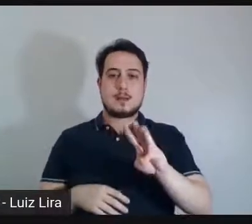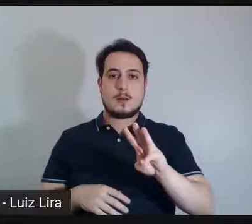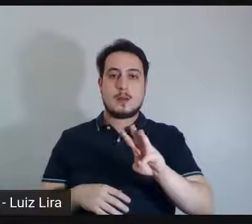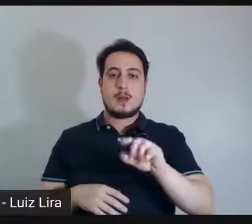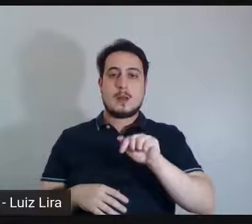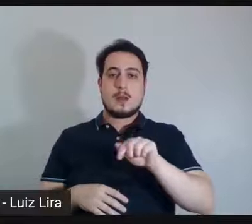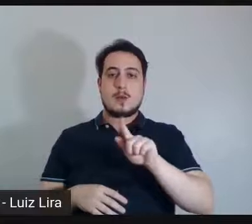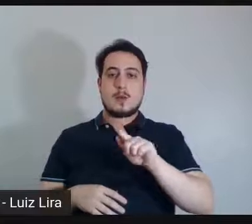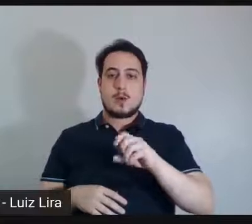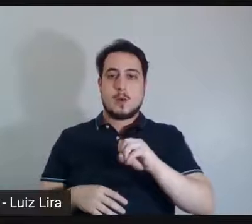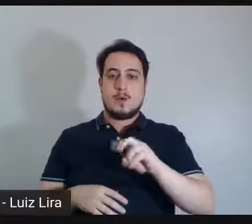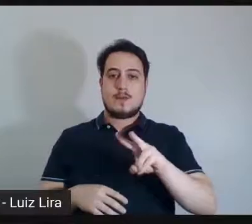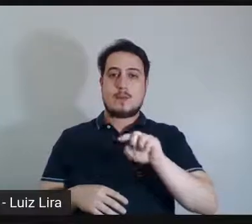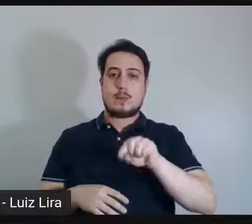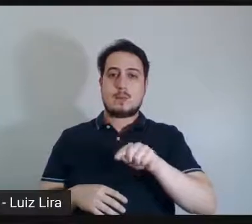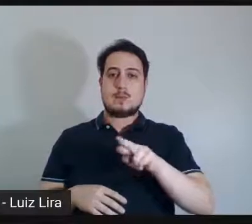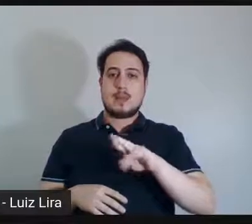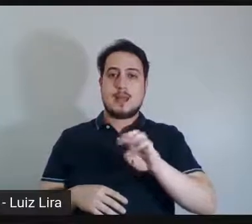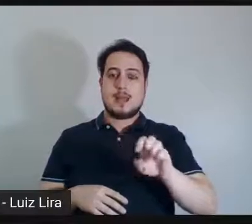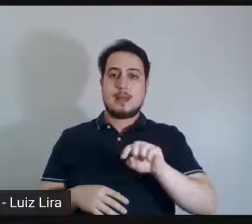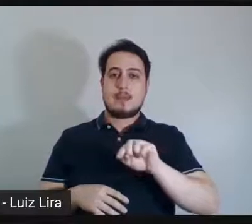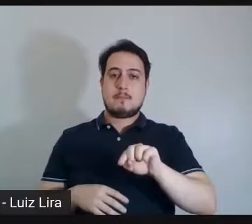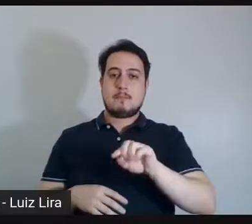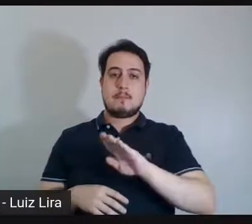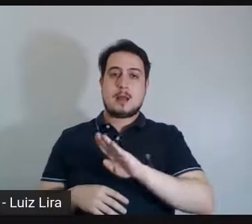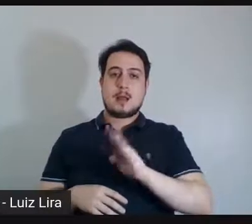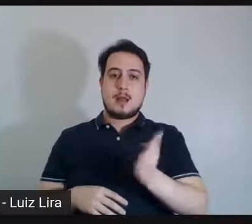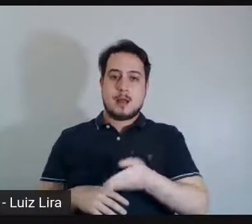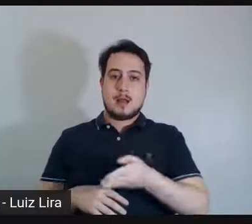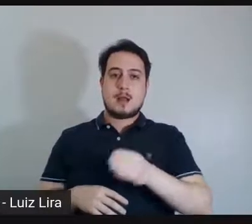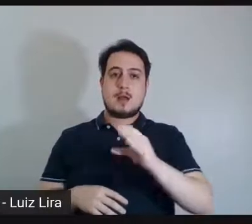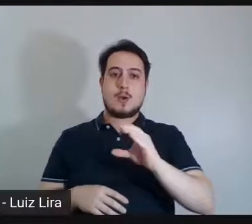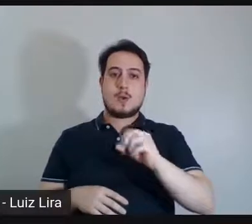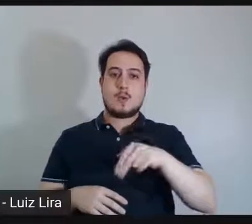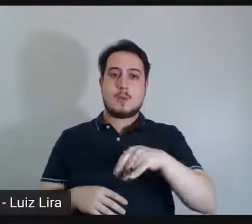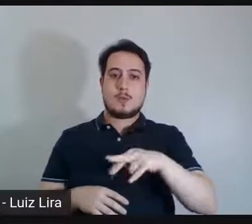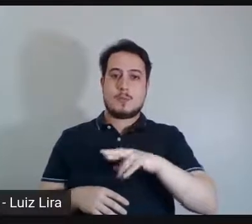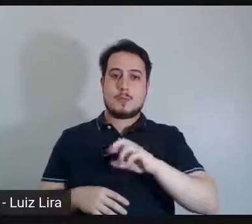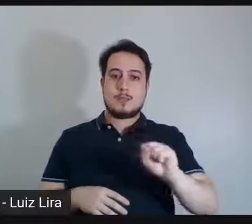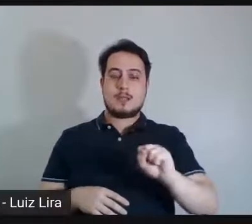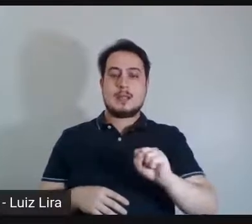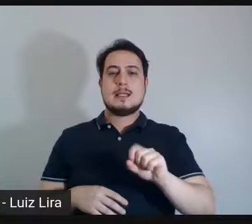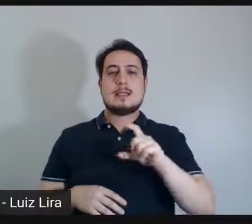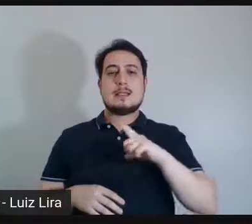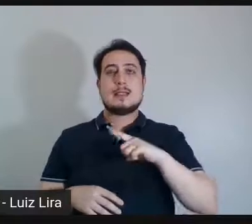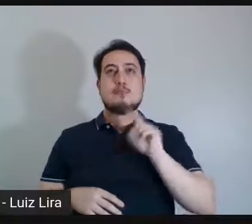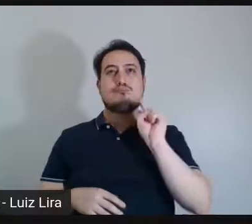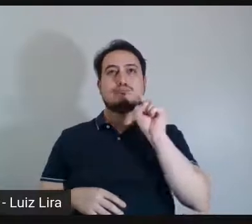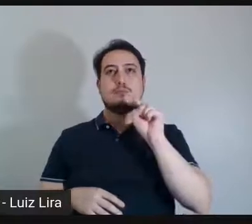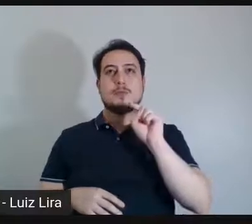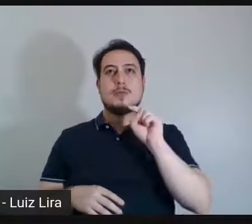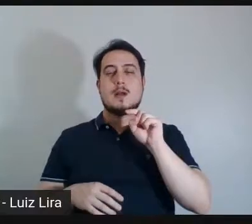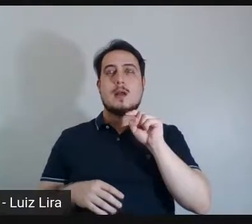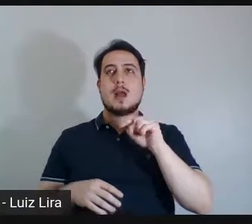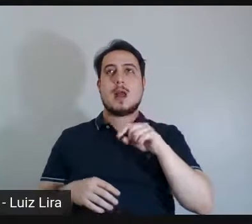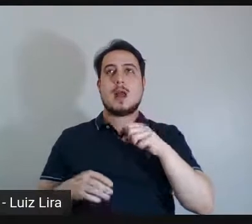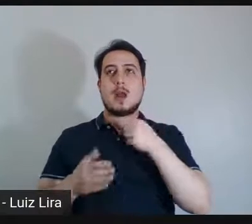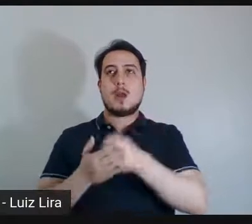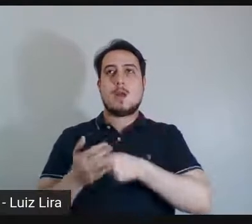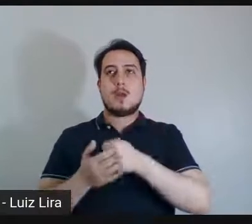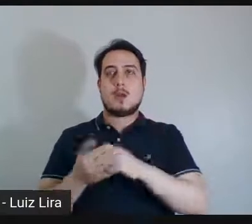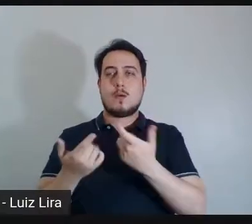gov.br/compras. Aí vocês vão ter acesso, tem uma página lá, bem verdinha, enfrentamento do Covid. Tem muitas ações nossas, assim.